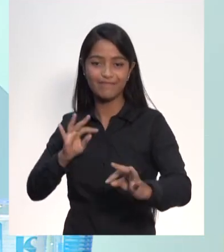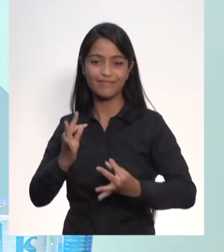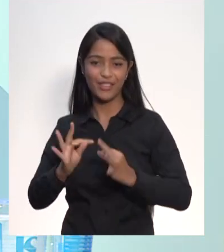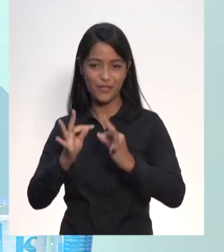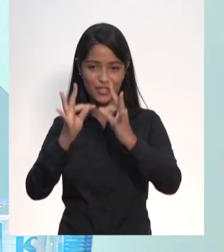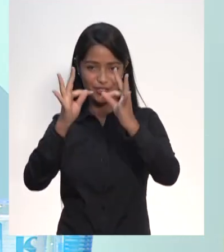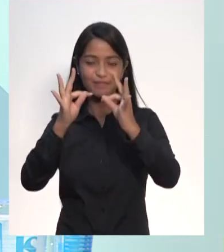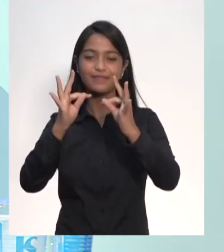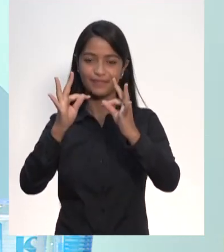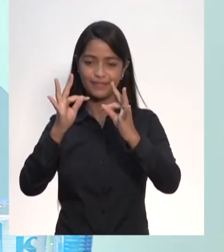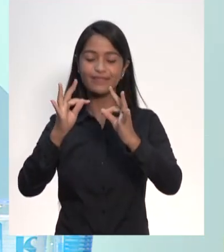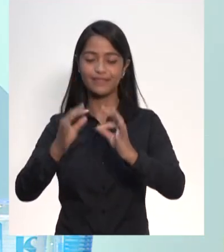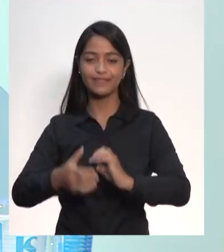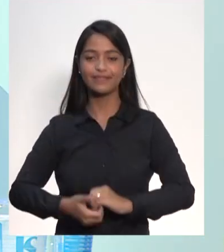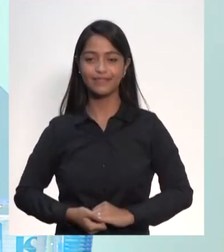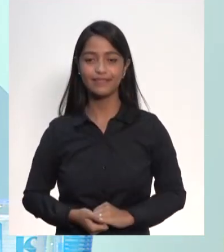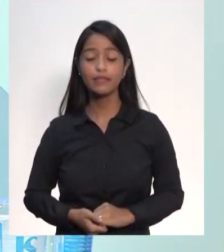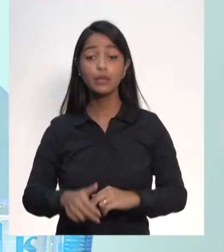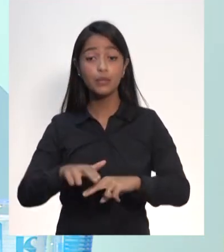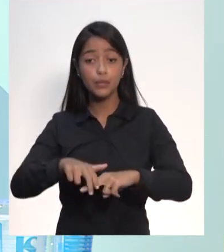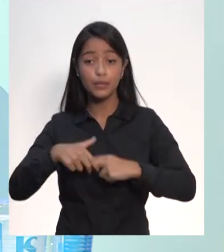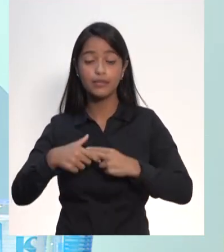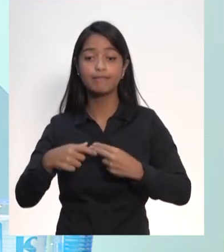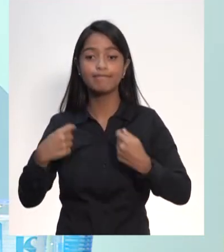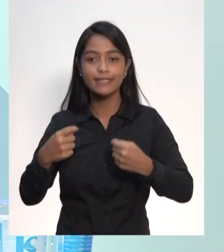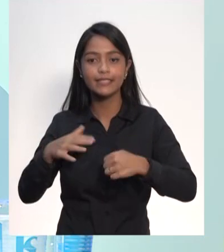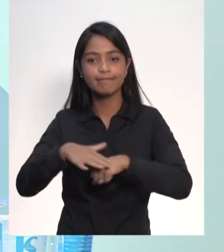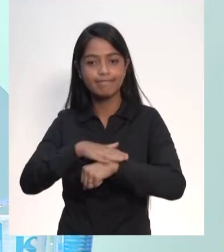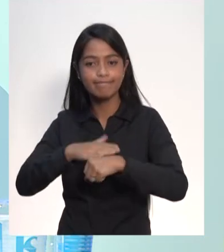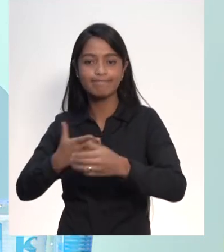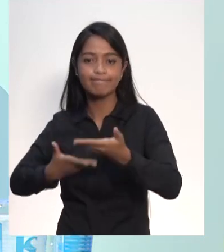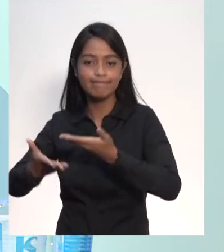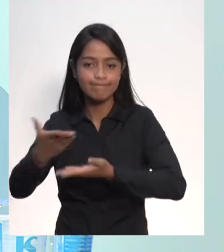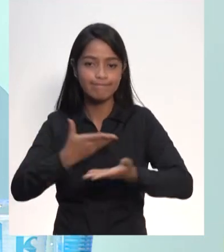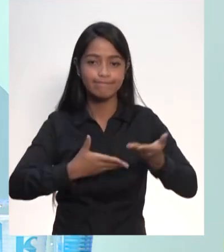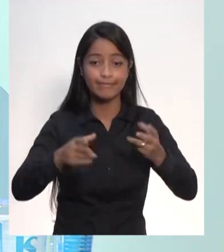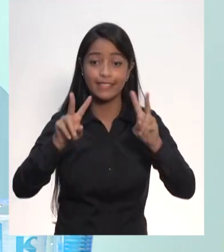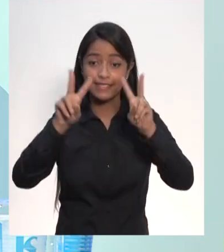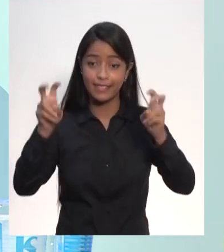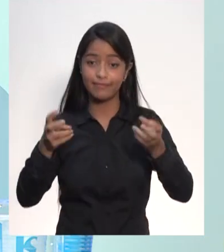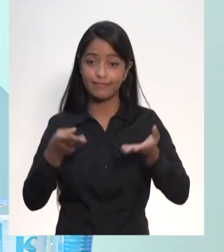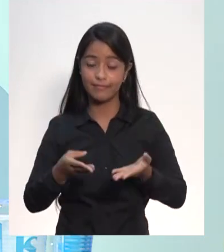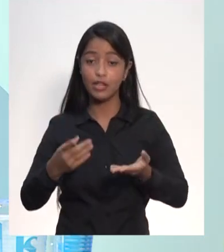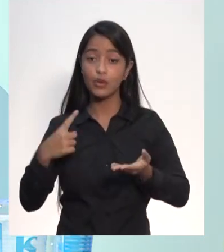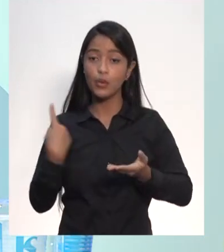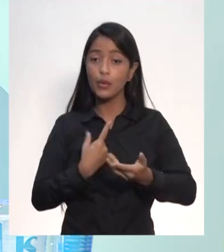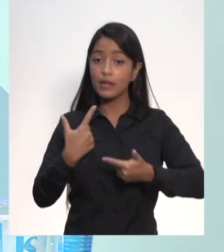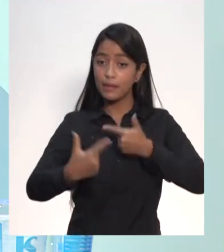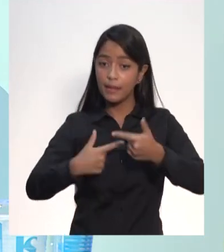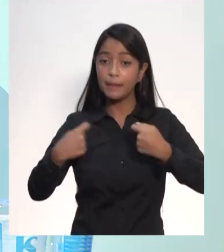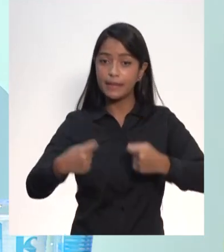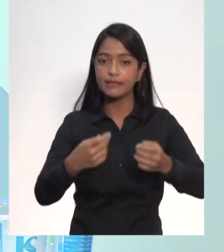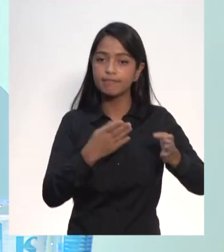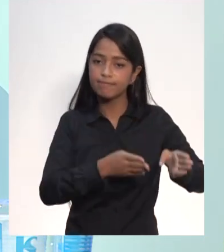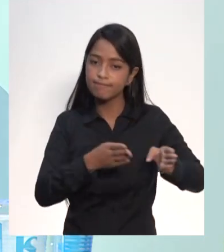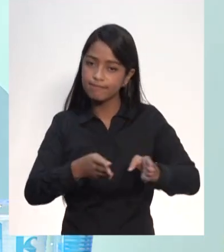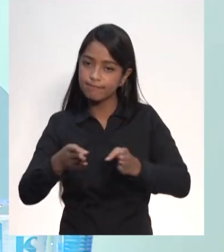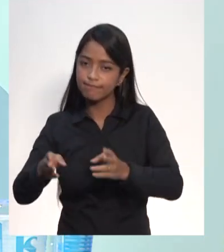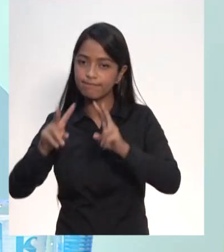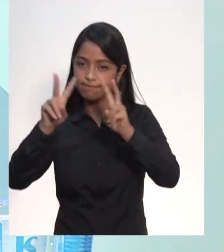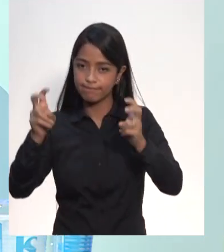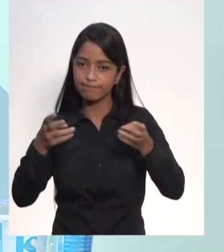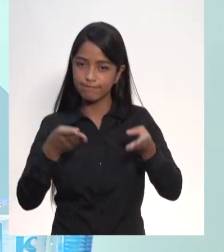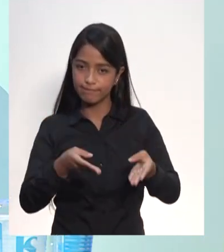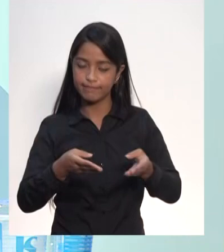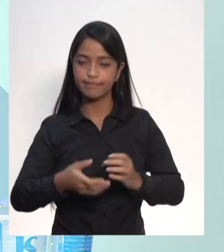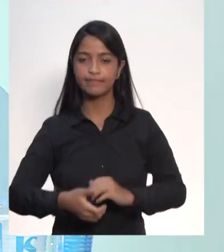desenvolvido à distância. Então, a gente precisa conversar um pouco sobre isso, a gente precisa organizar um pouco o trabalho nesse sentido. Temos